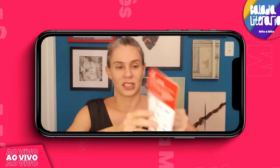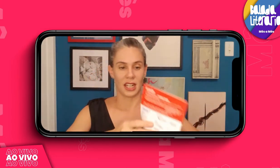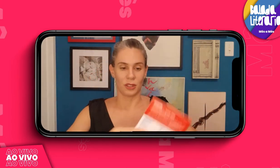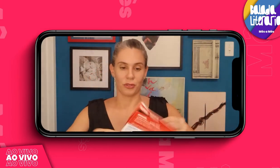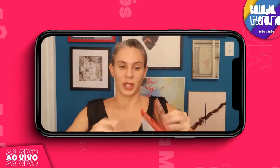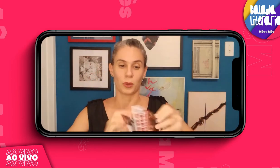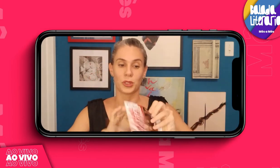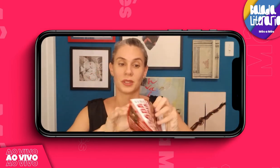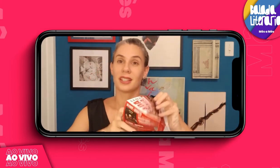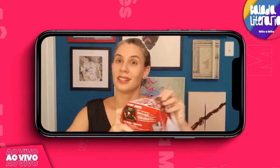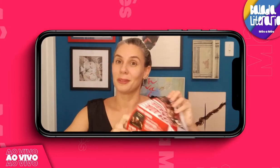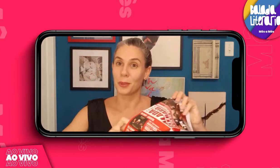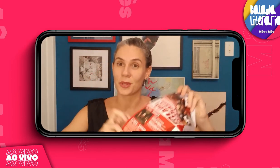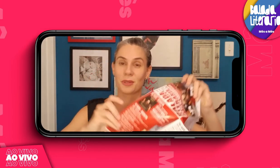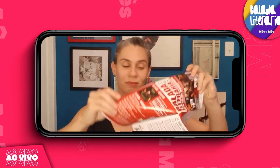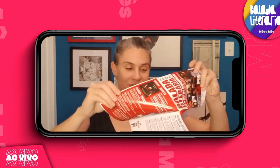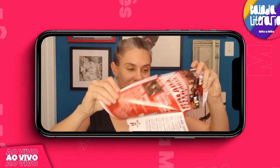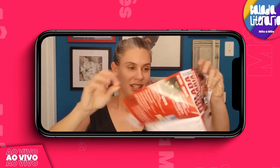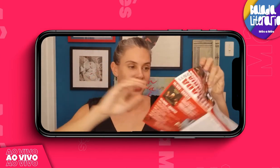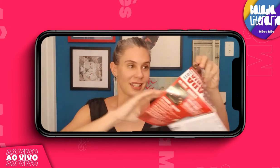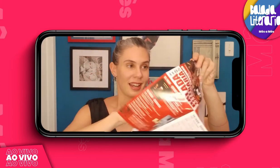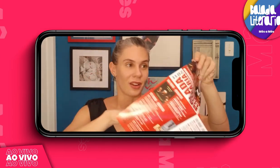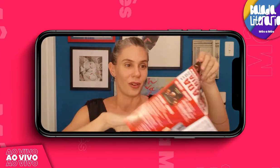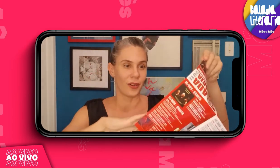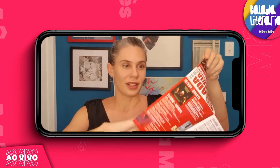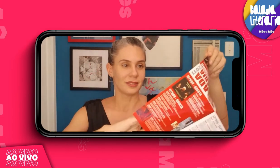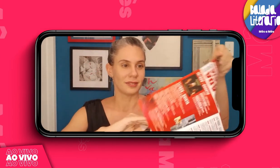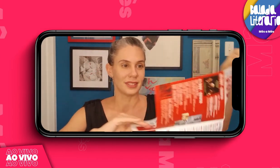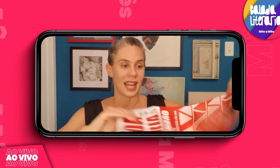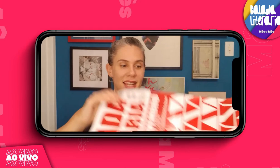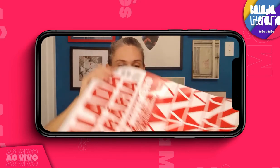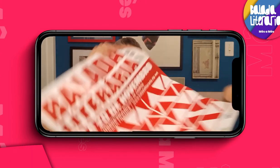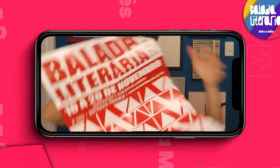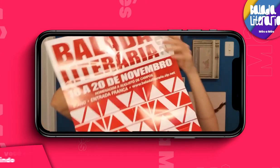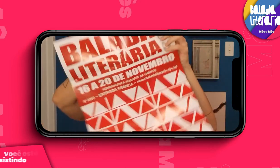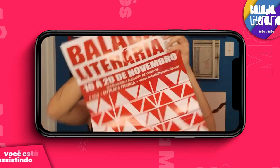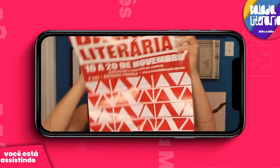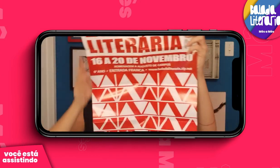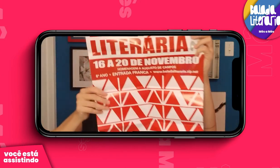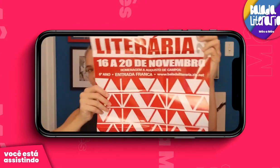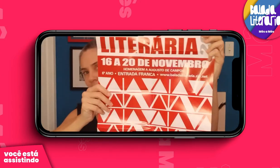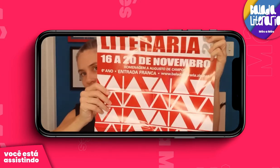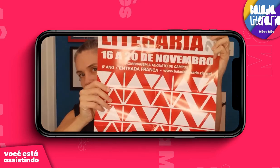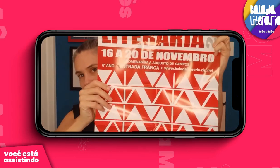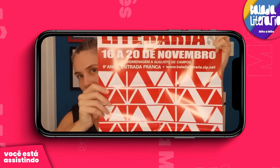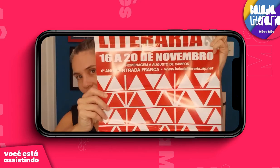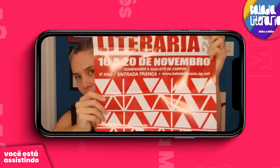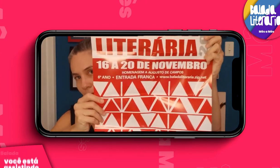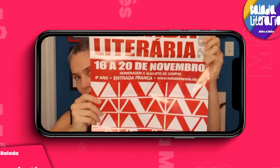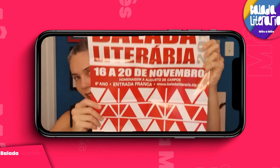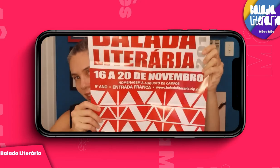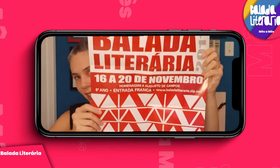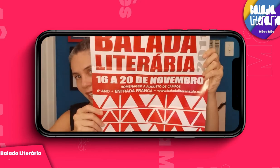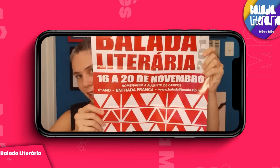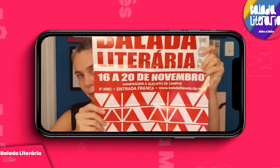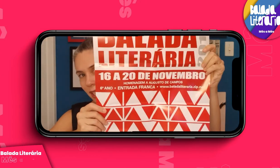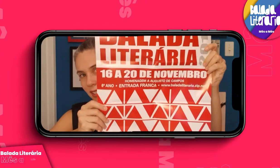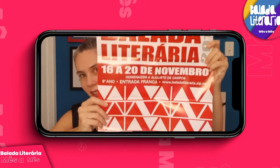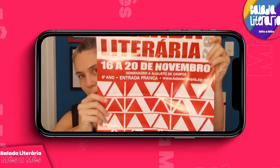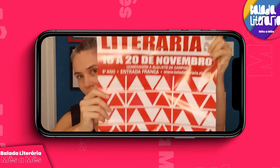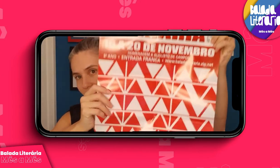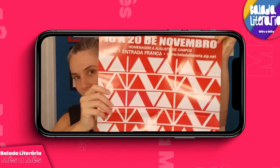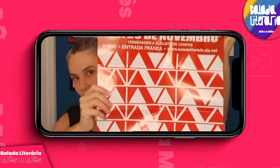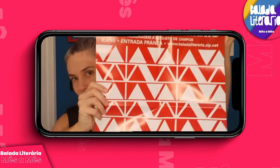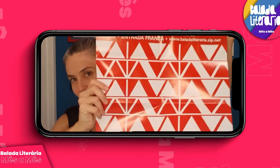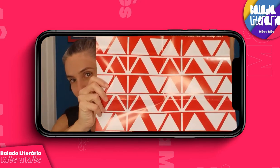O homenageado foi Augusto de Campos, que agora, 10 anos depois, eu também integrei a